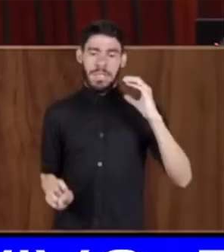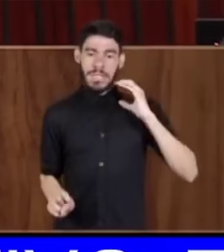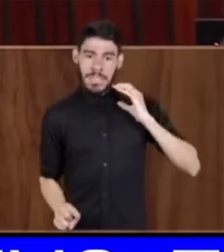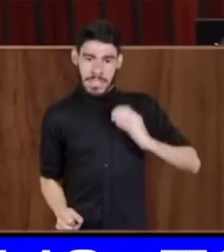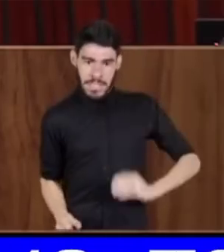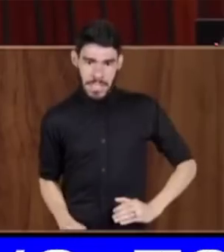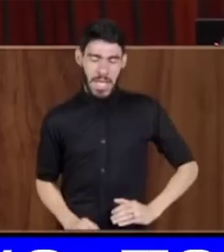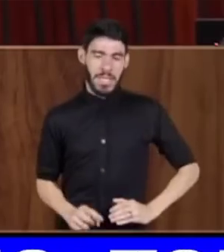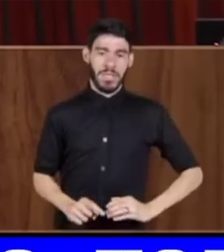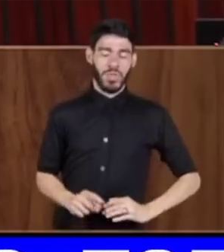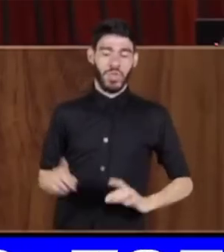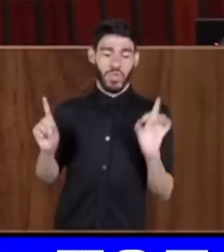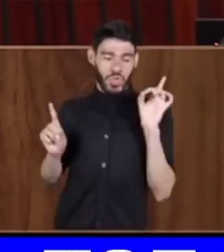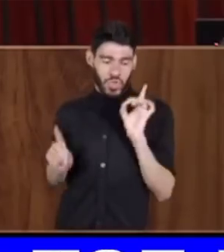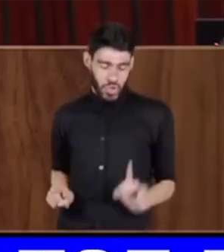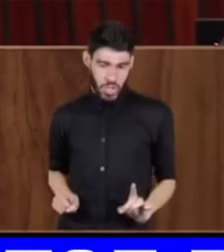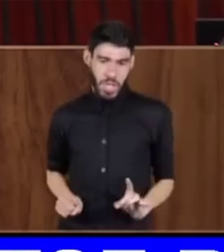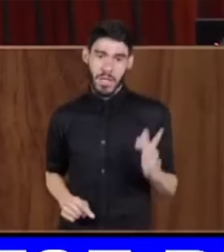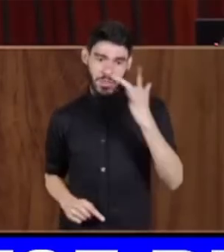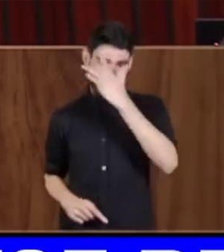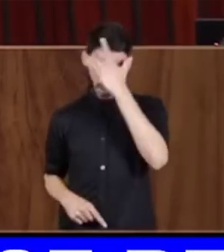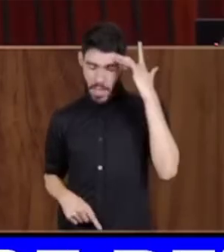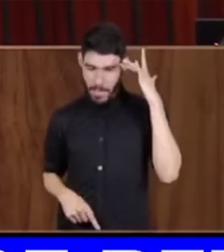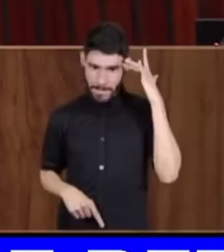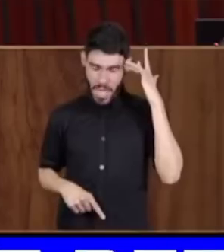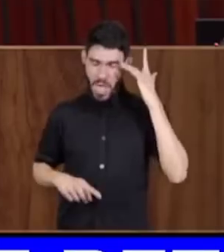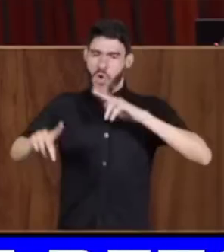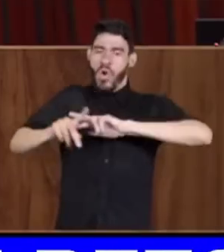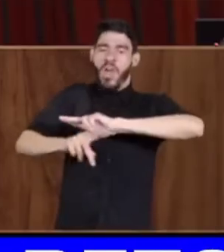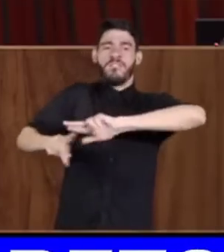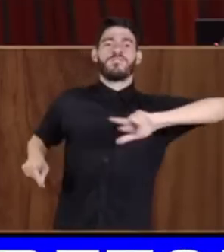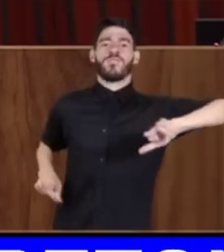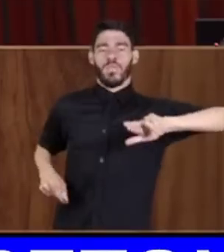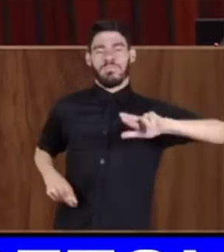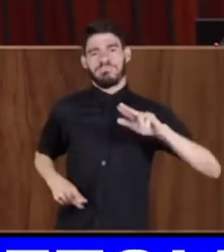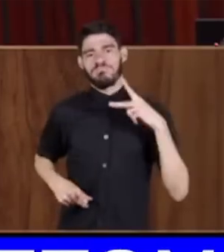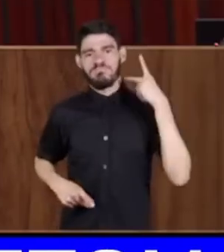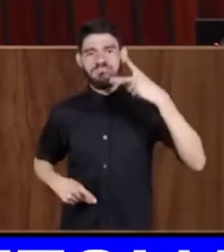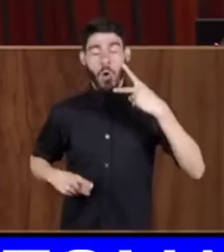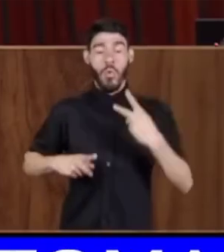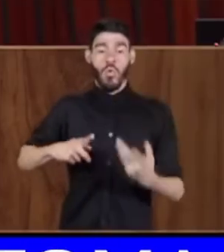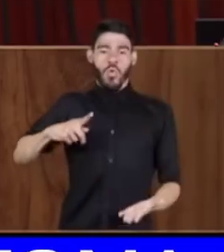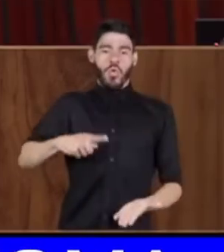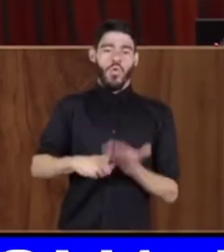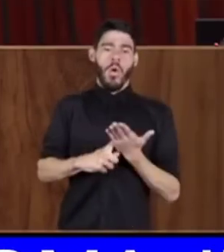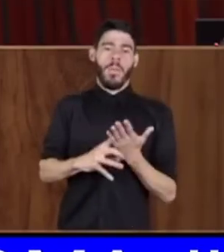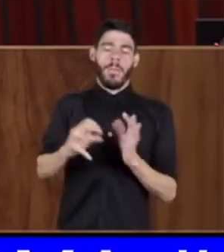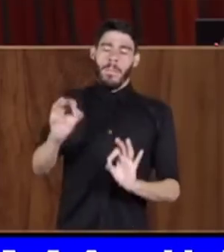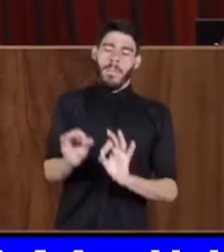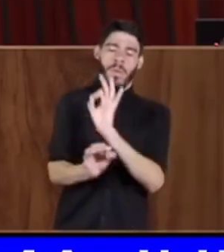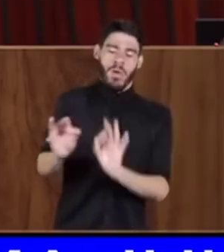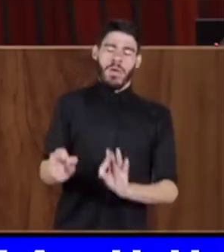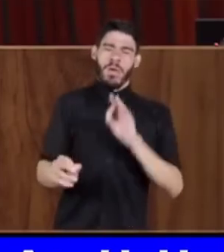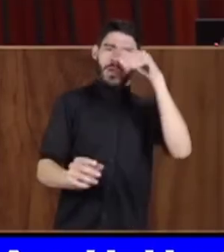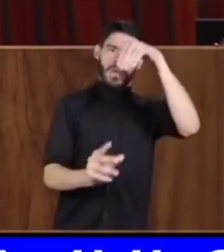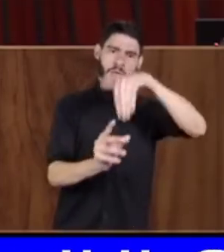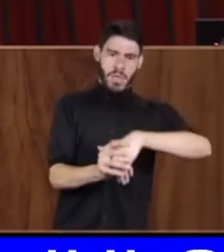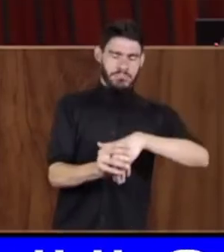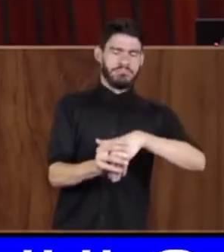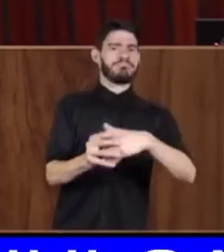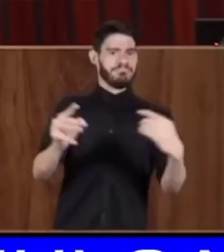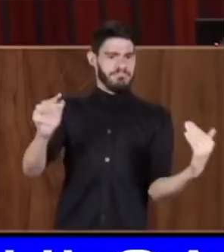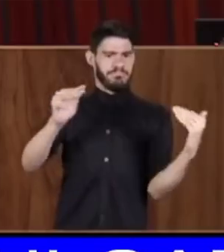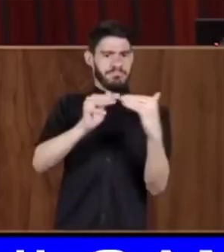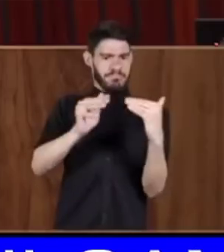cidadania, dignidade da pessoa humana e pluralismo político. A missão da justiça eleitoral converge